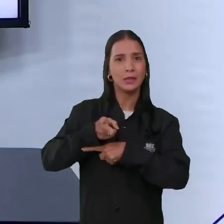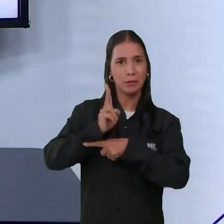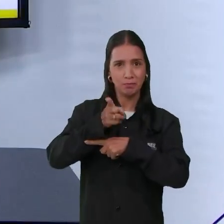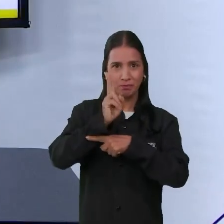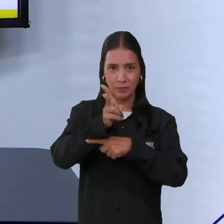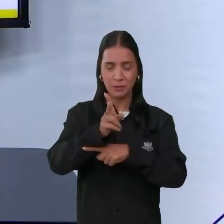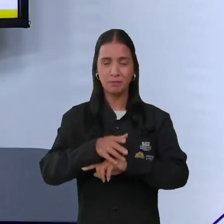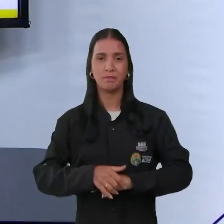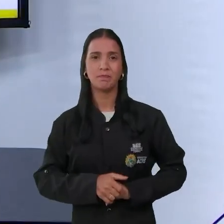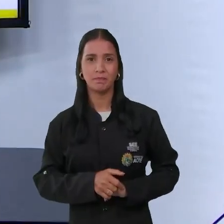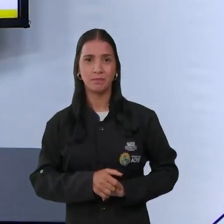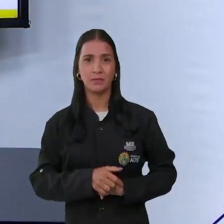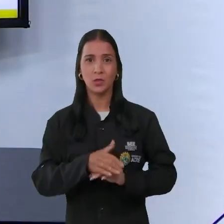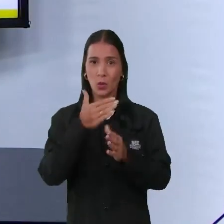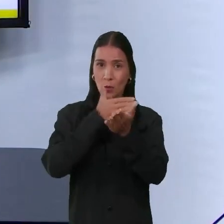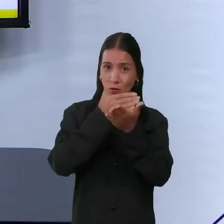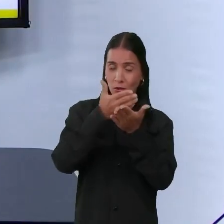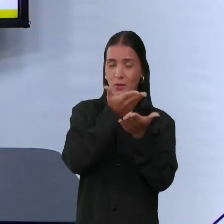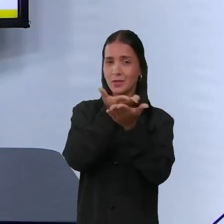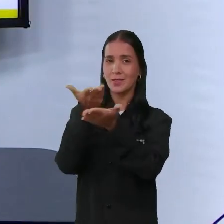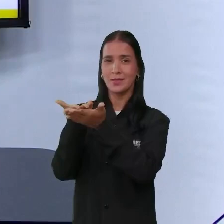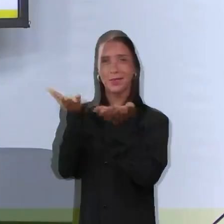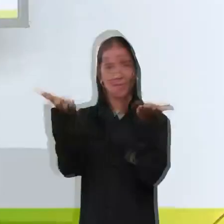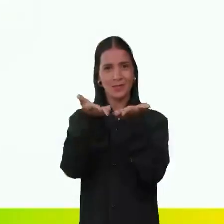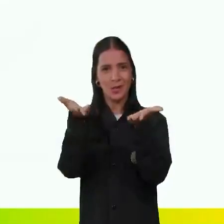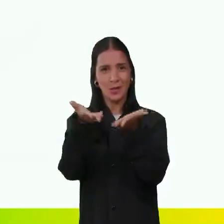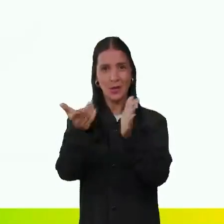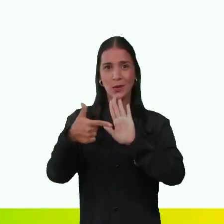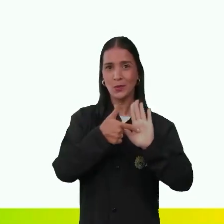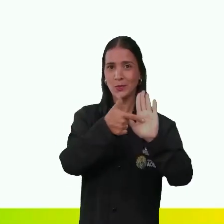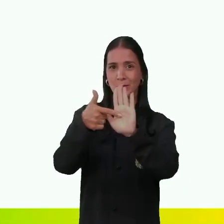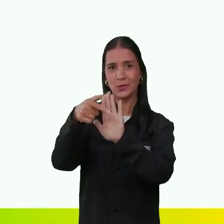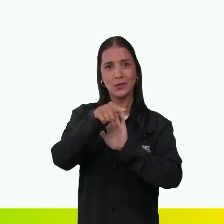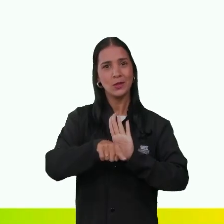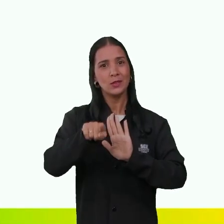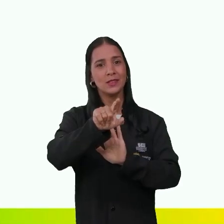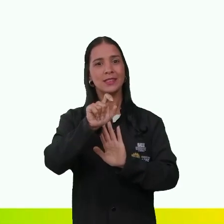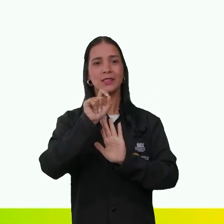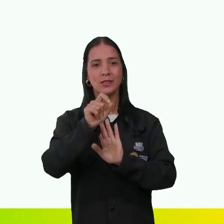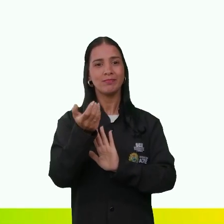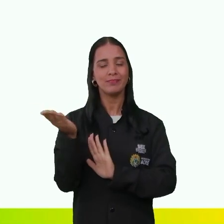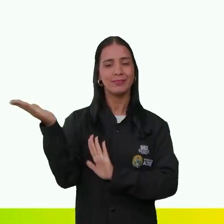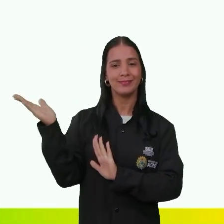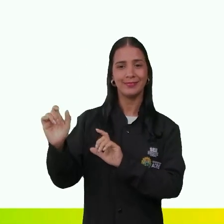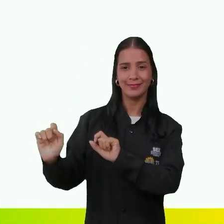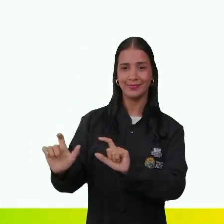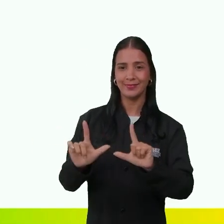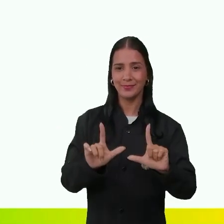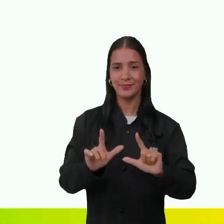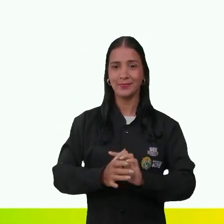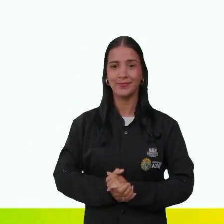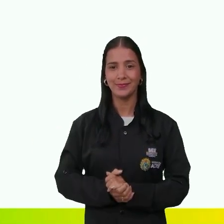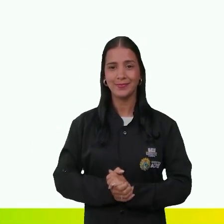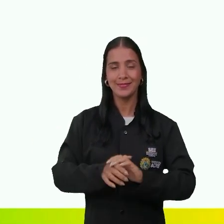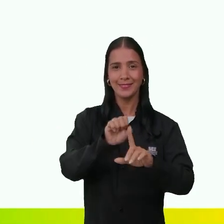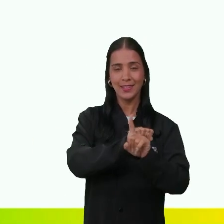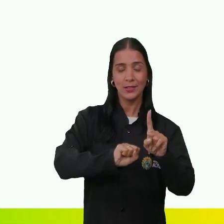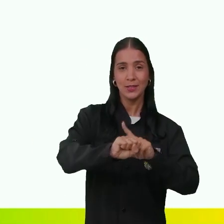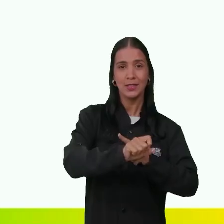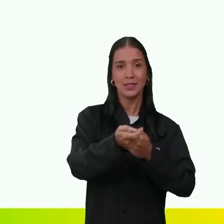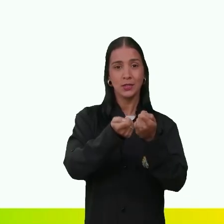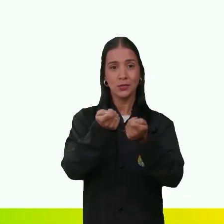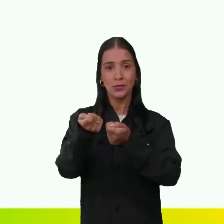dar início à nossa aula de hoje, trazendo o seguinte: na sociedade do controle,